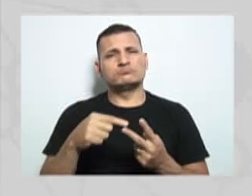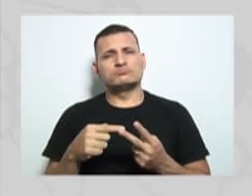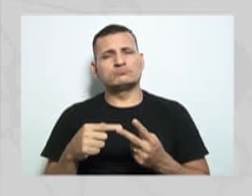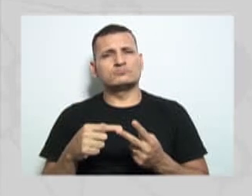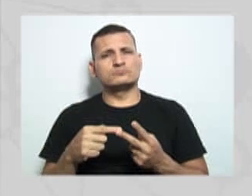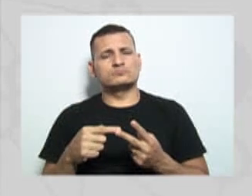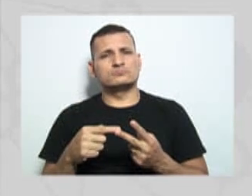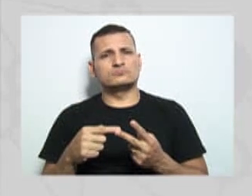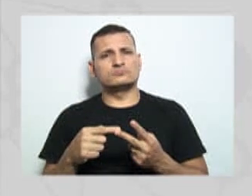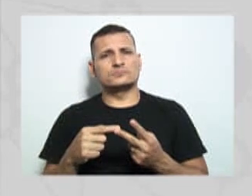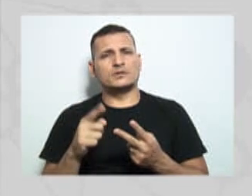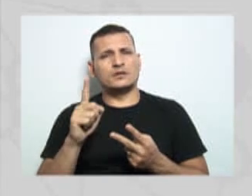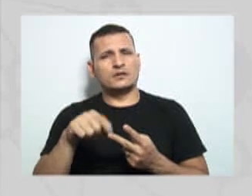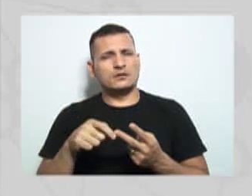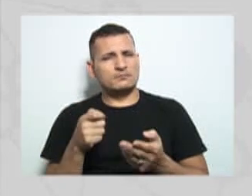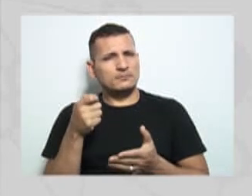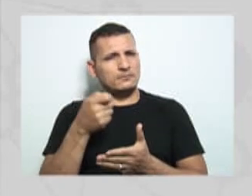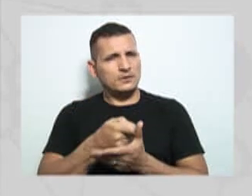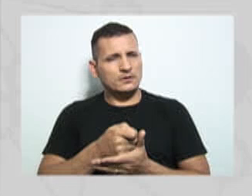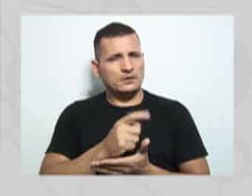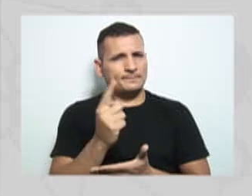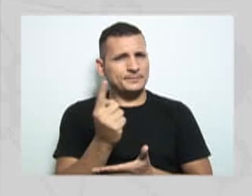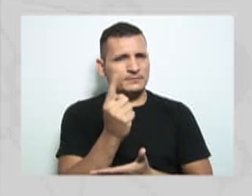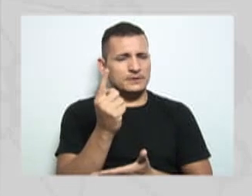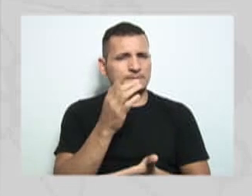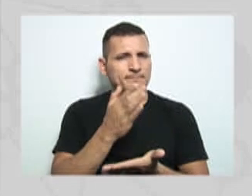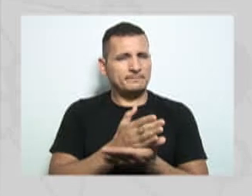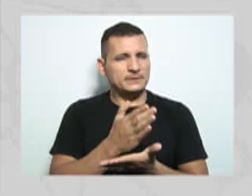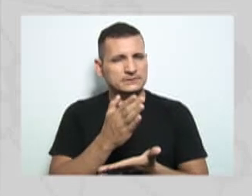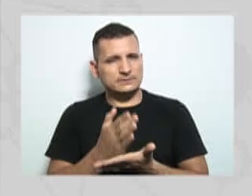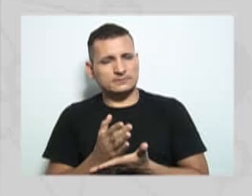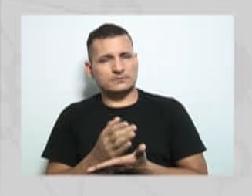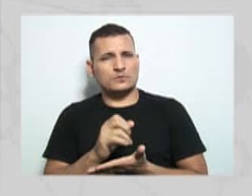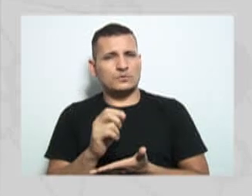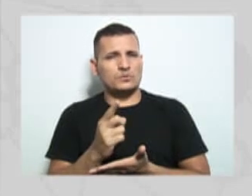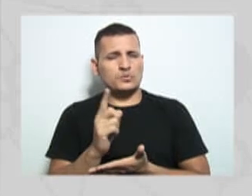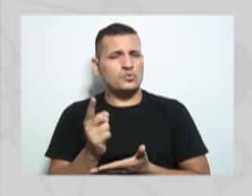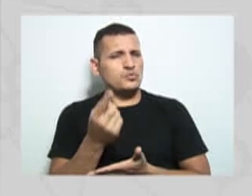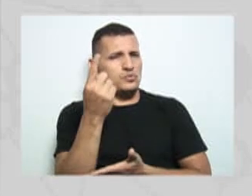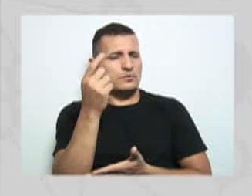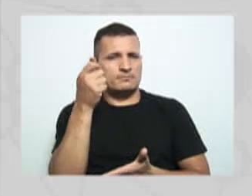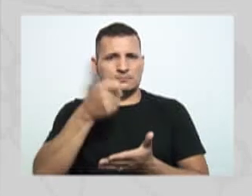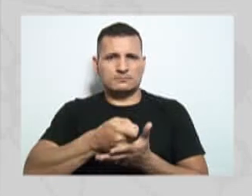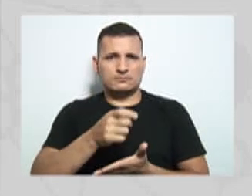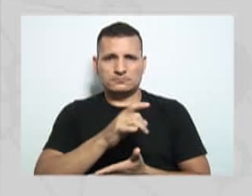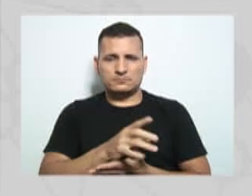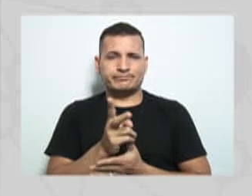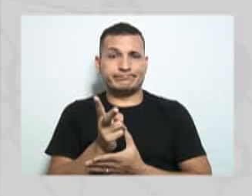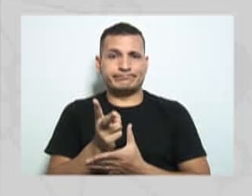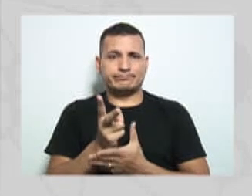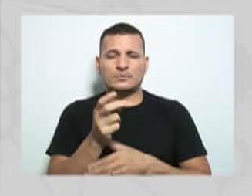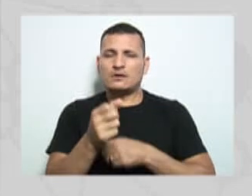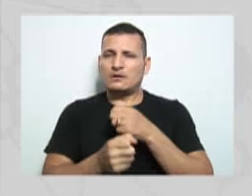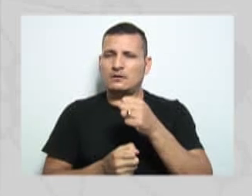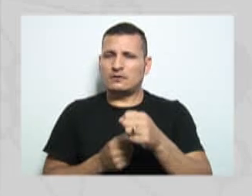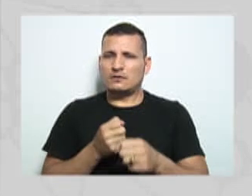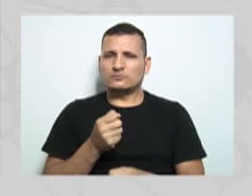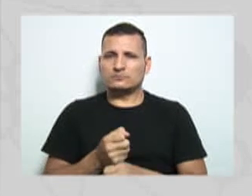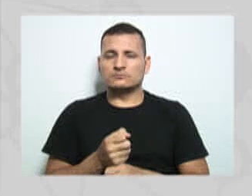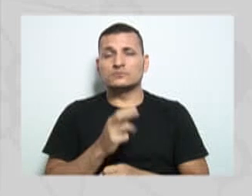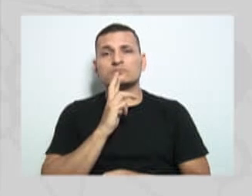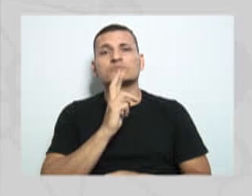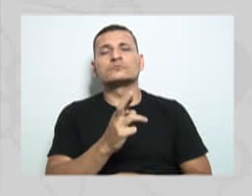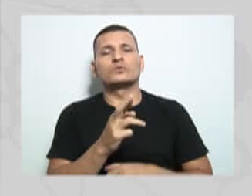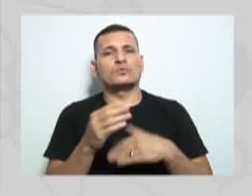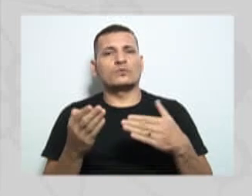com o pagamento da primeira ou única cota do imposto devido, correspondente a todo o ano calendário. Eles responderam?